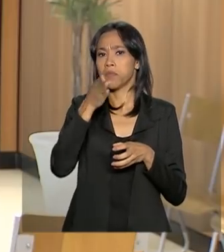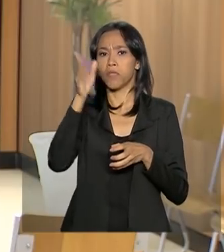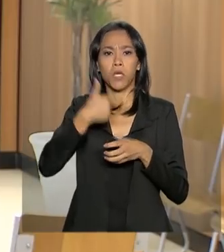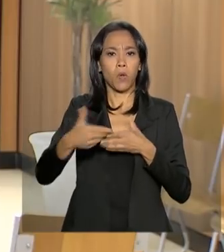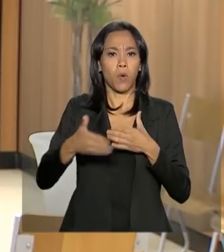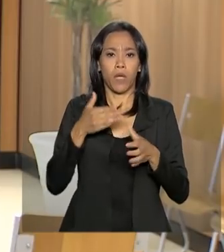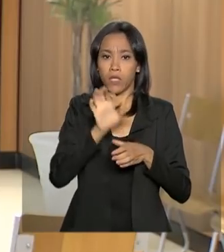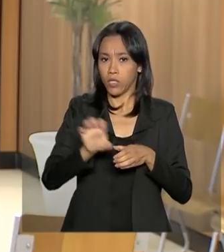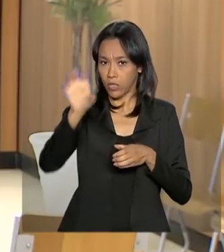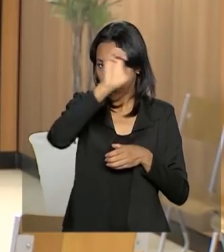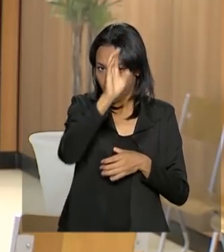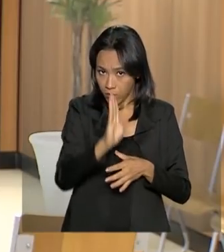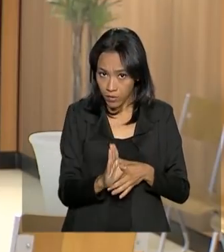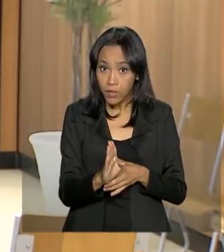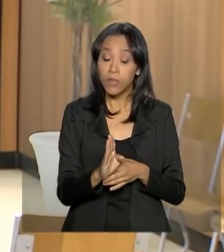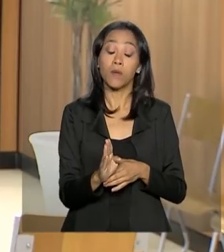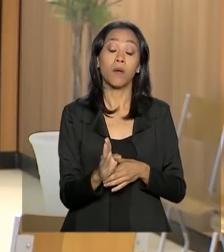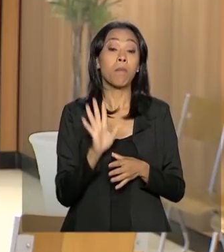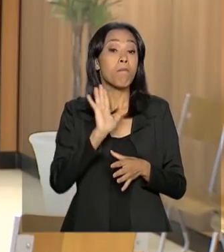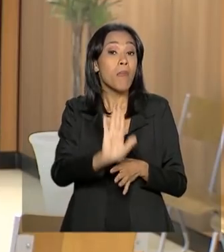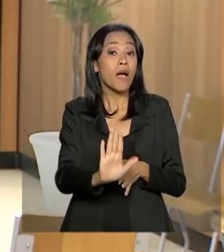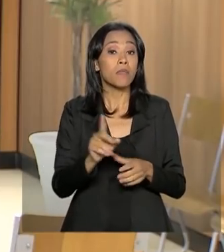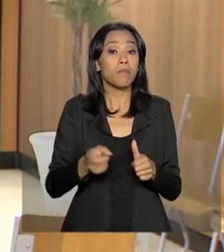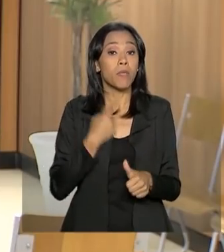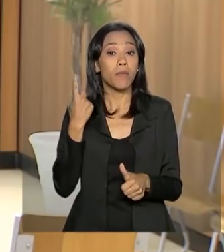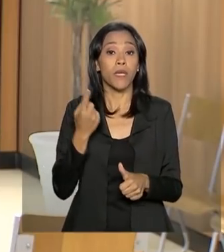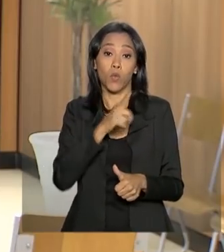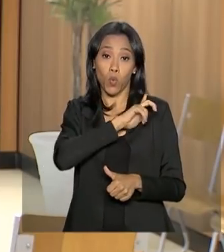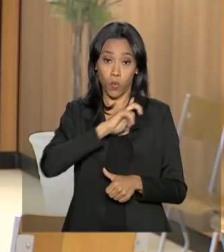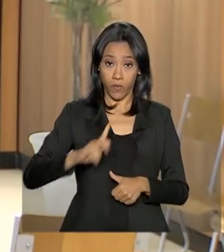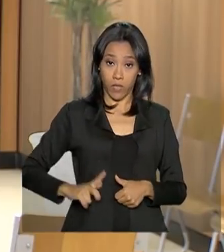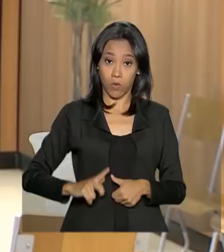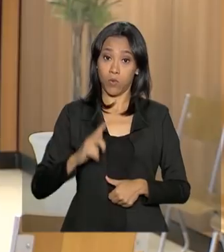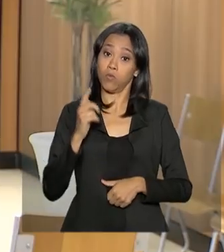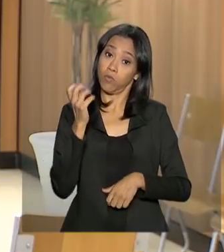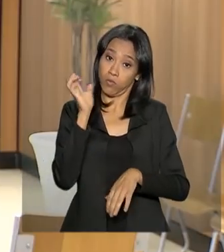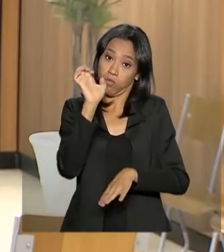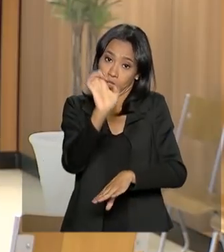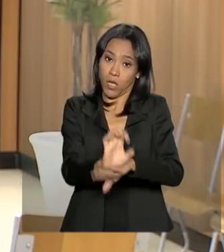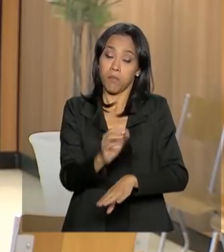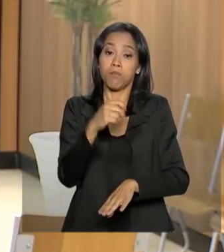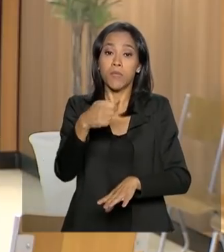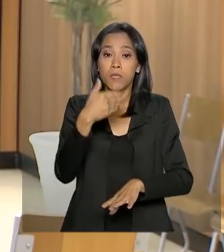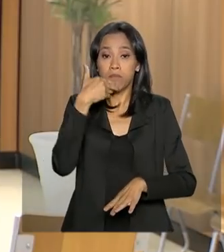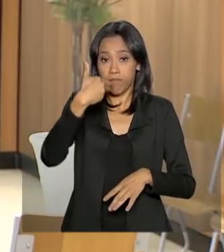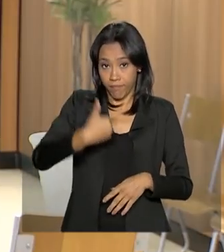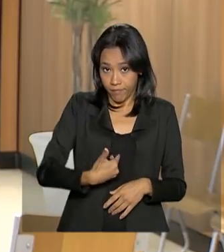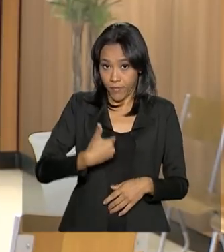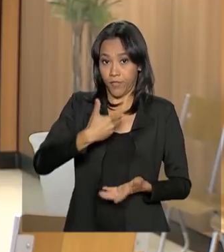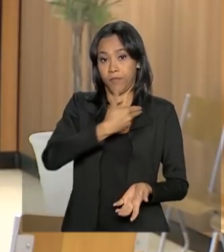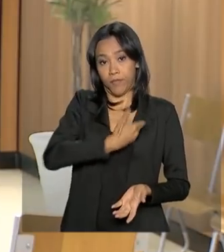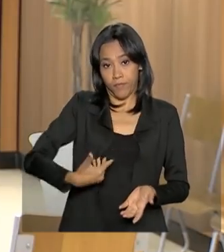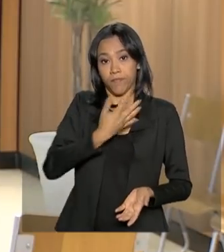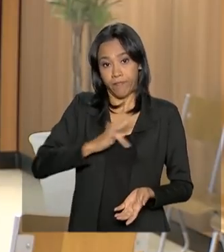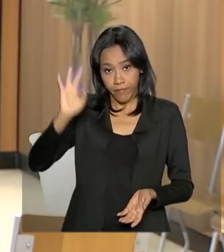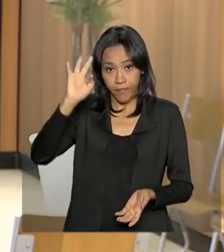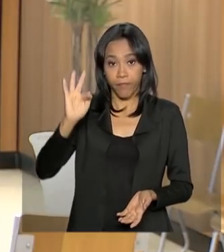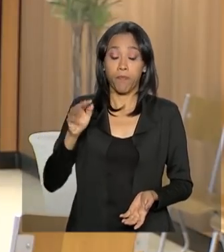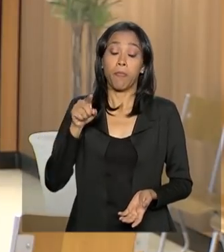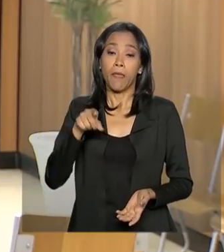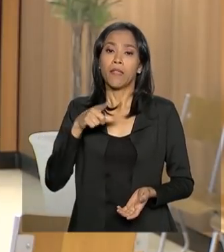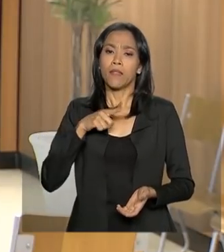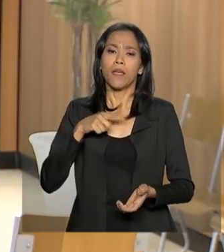necessário a solicitação do governador. Além do Ceará, hoje a Força Nacional atua em